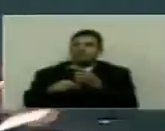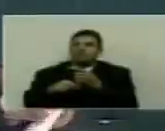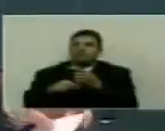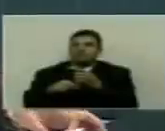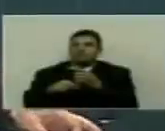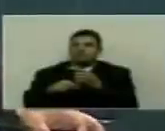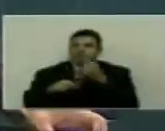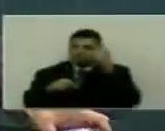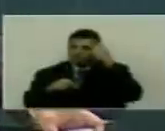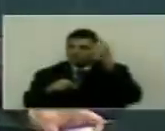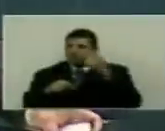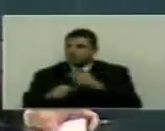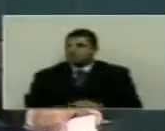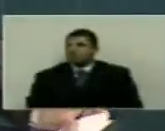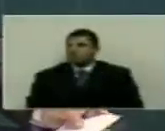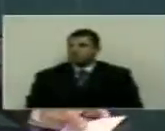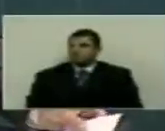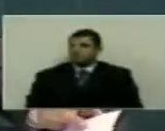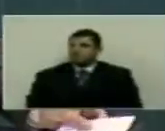agravam-se.